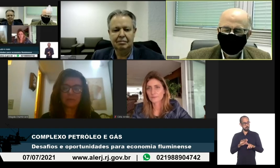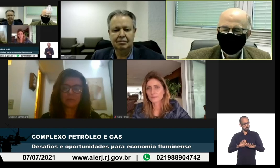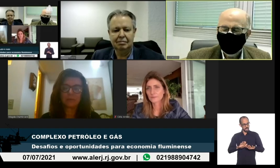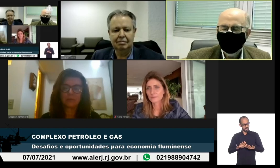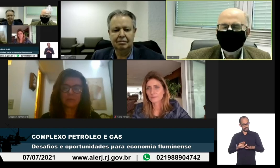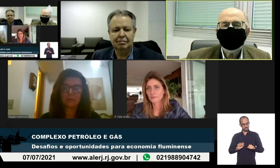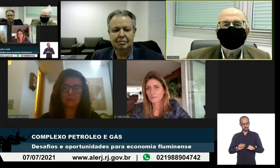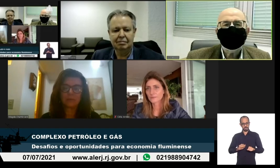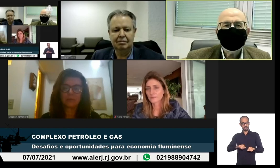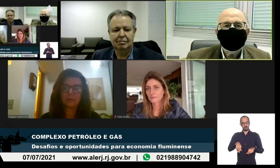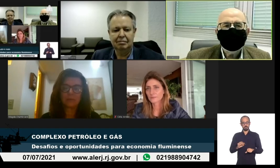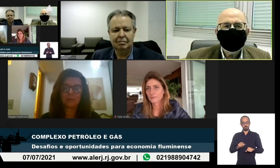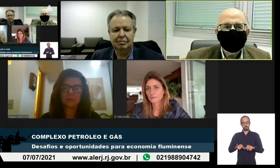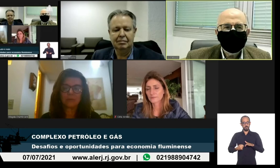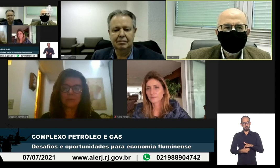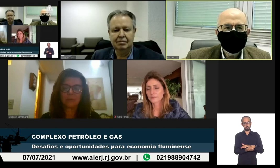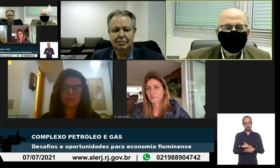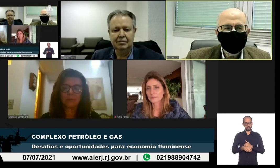de 2 anos e meio,